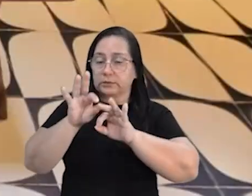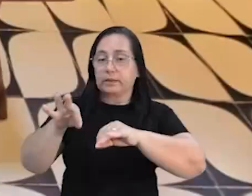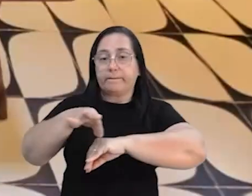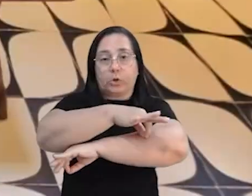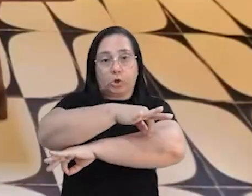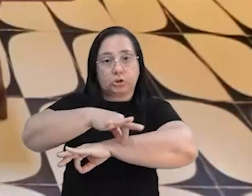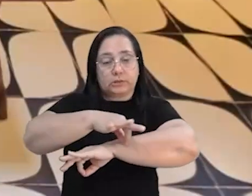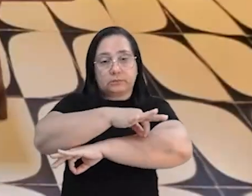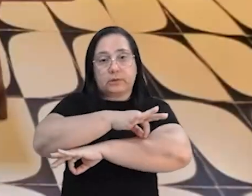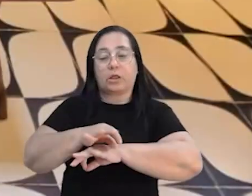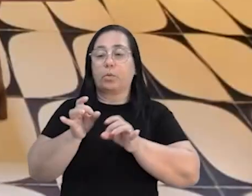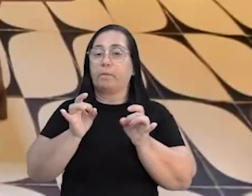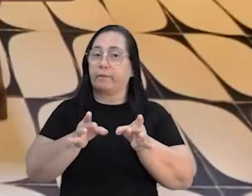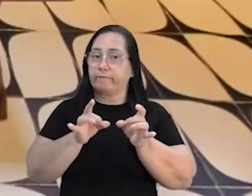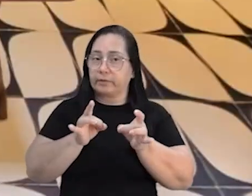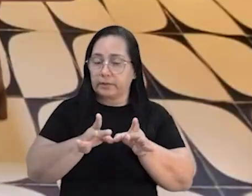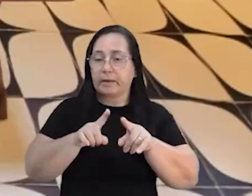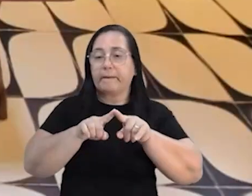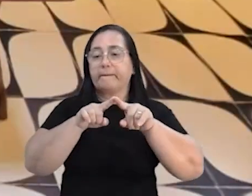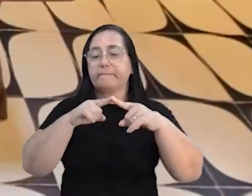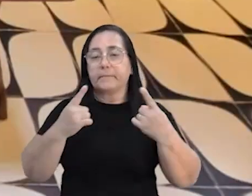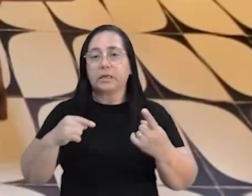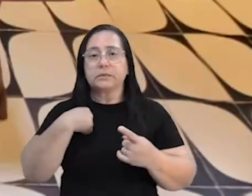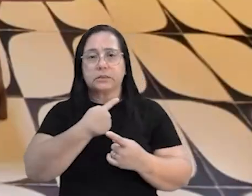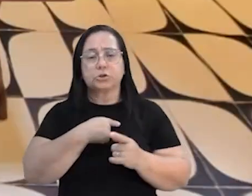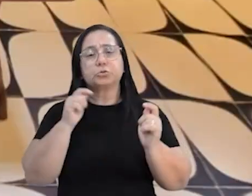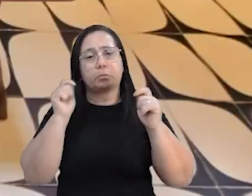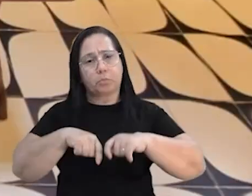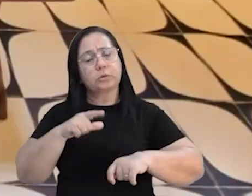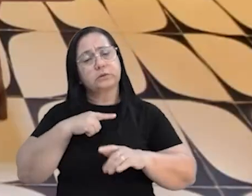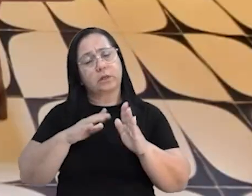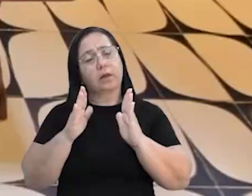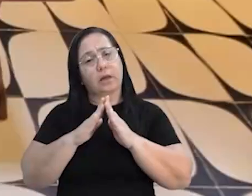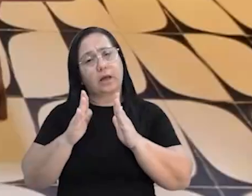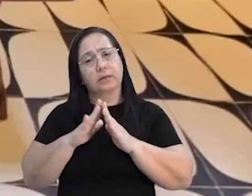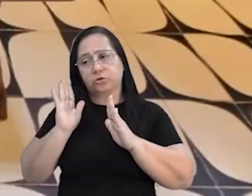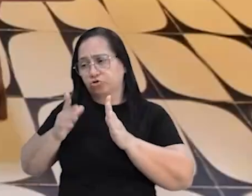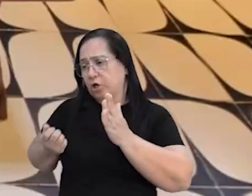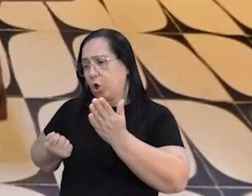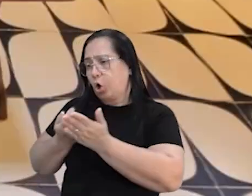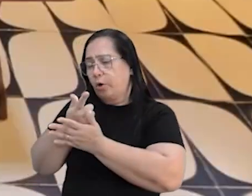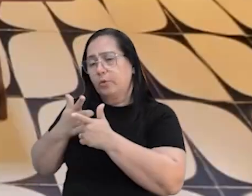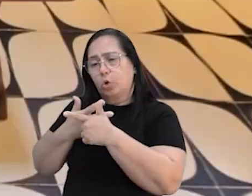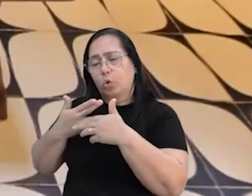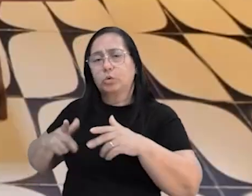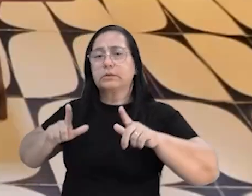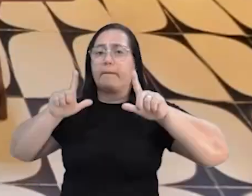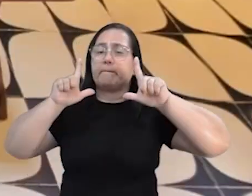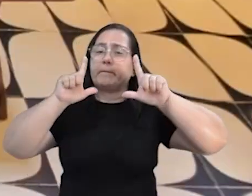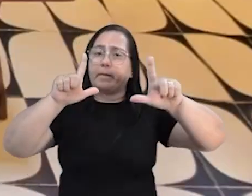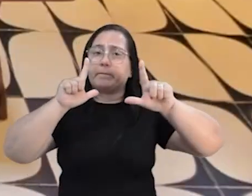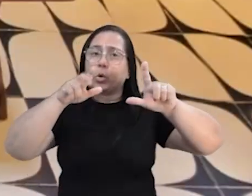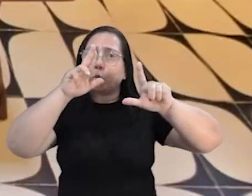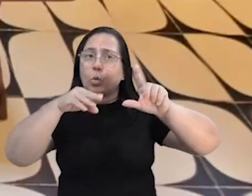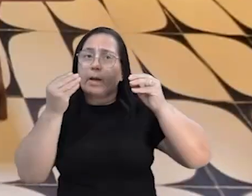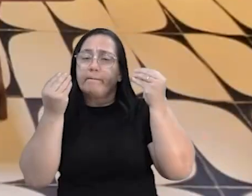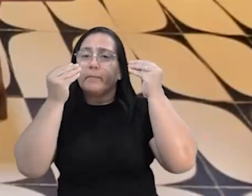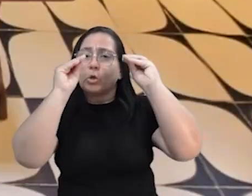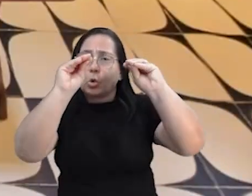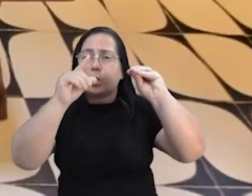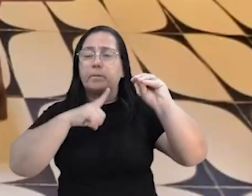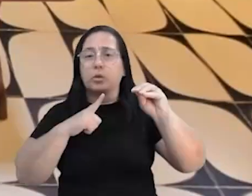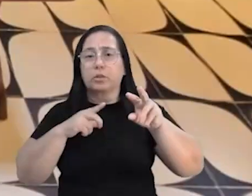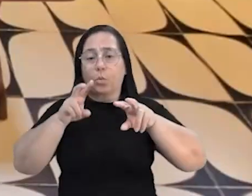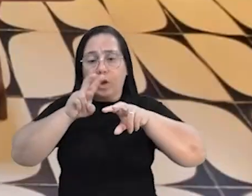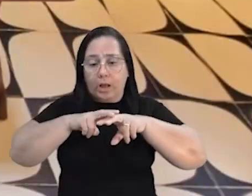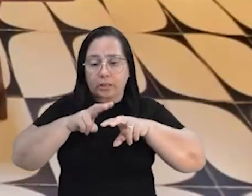para venda, etc e tal, mas que a gente pode ter em casa, coisa que a gente comprou, né, um papel de parede que a gente aplicou, a gente pode ter uma cadeira